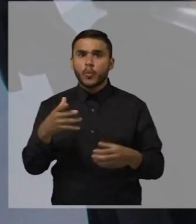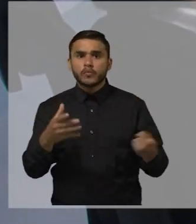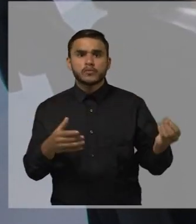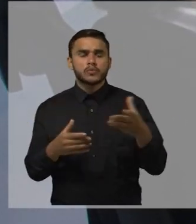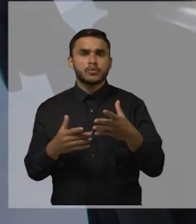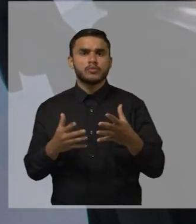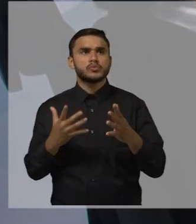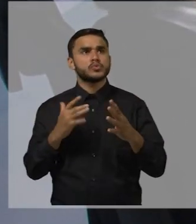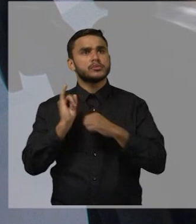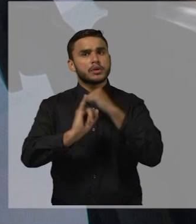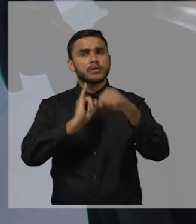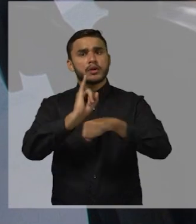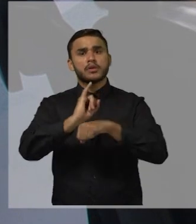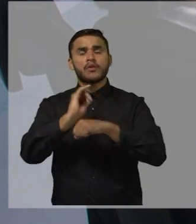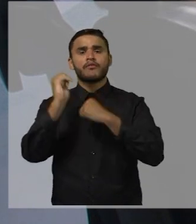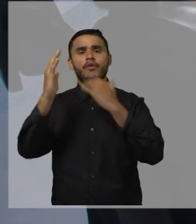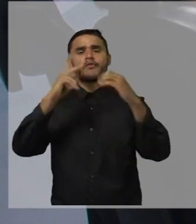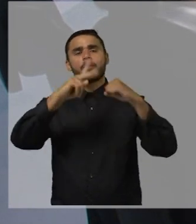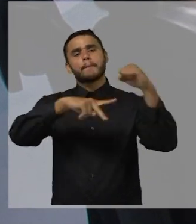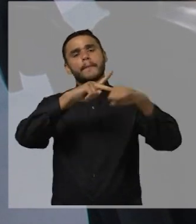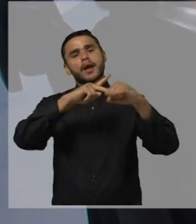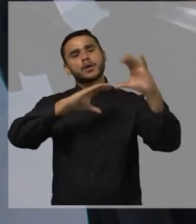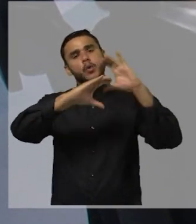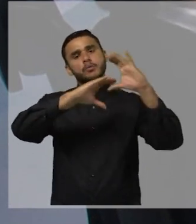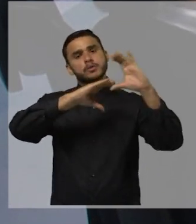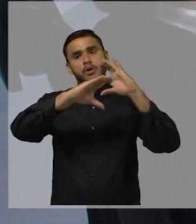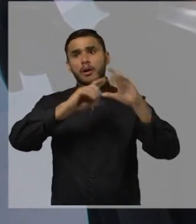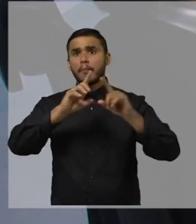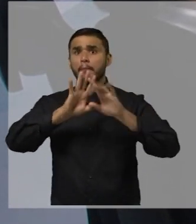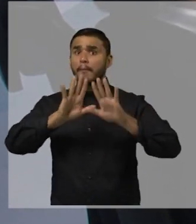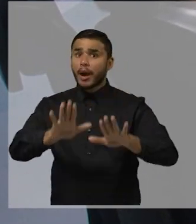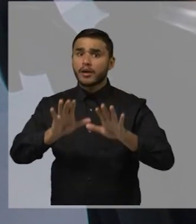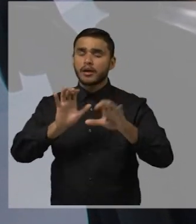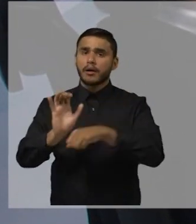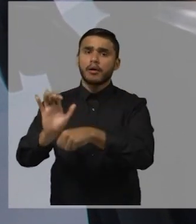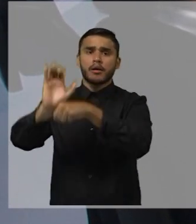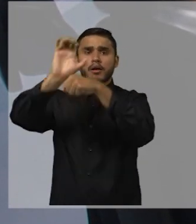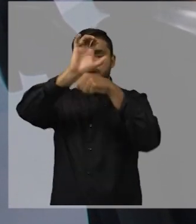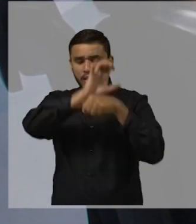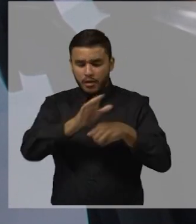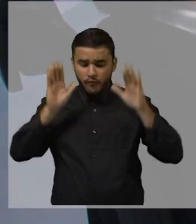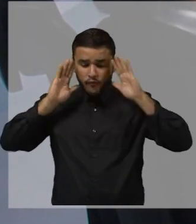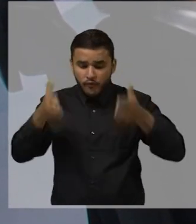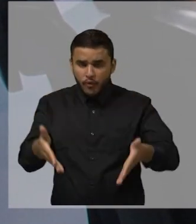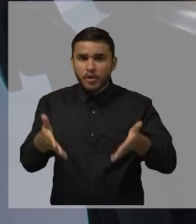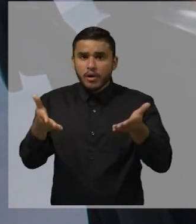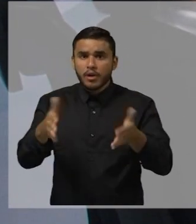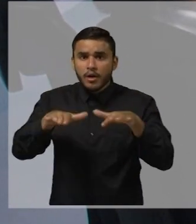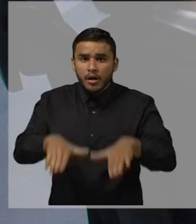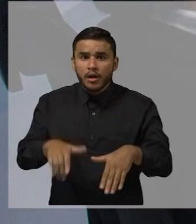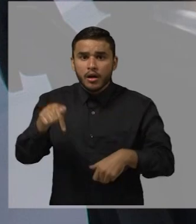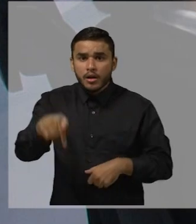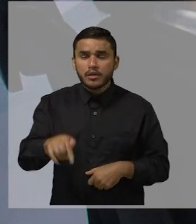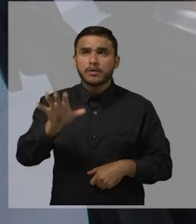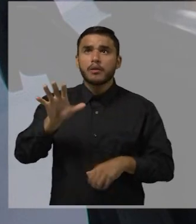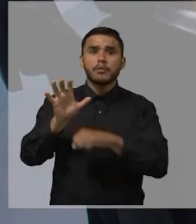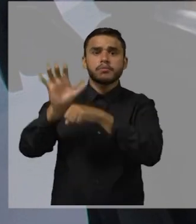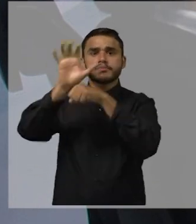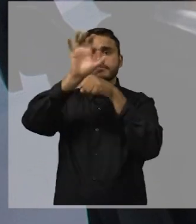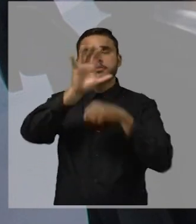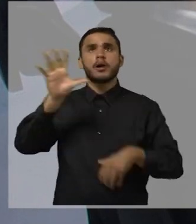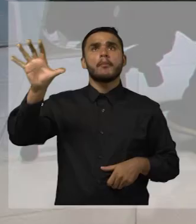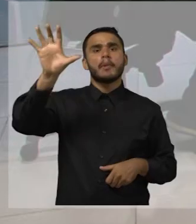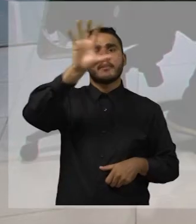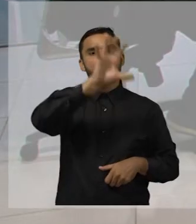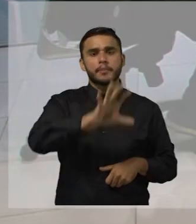outras e nos deixou cada vez mais distantes de soluções puramente regionais.